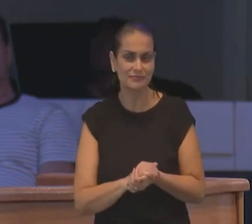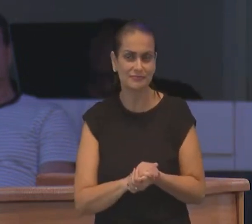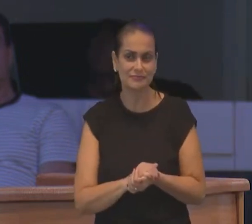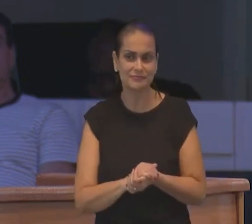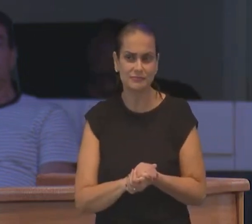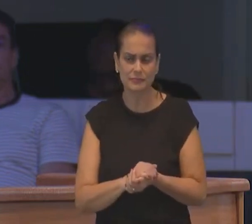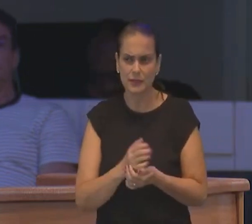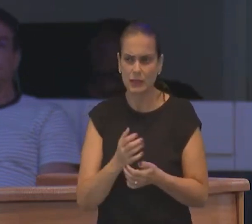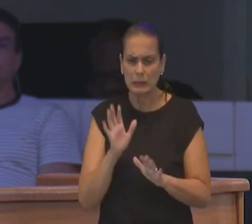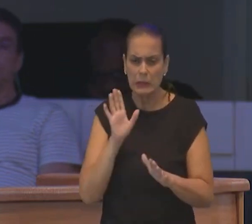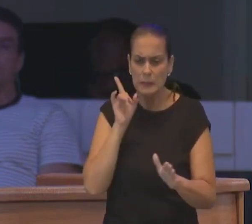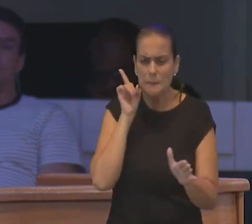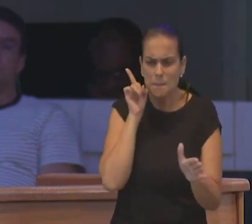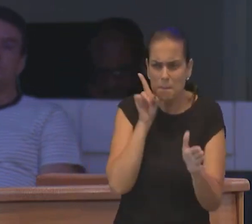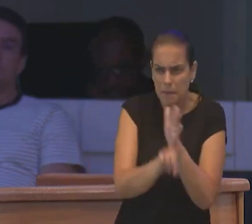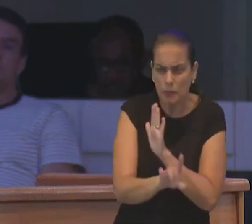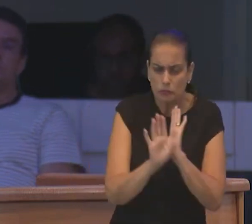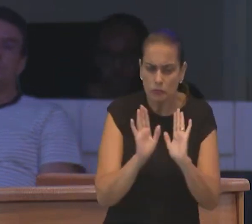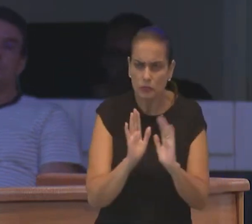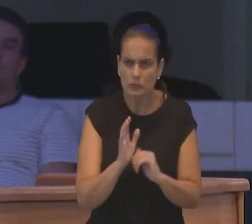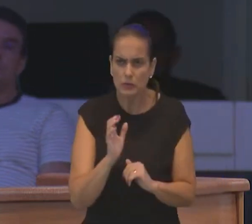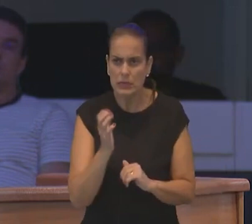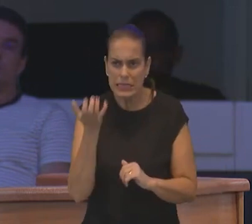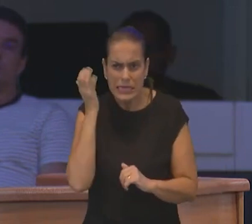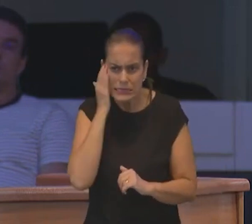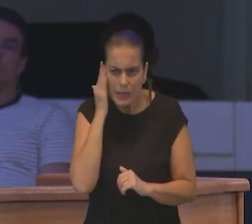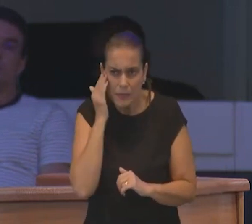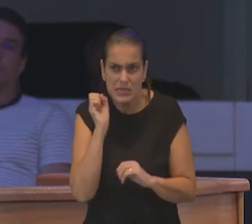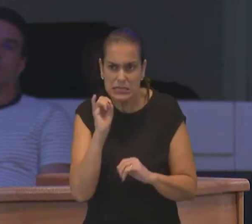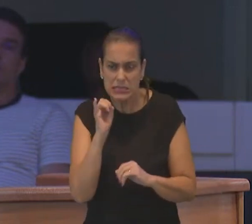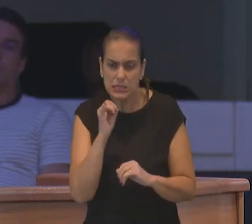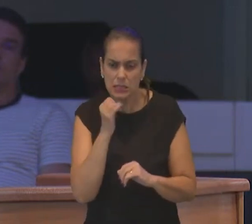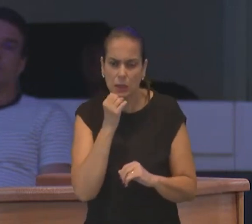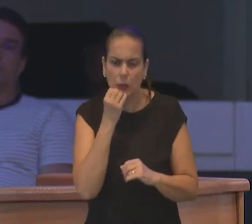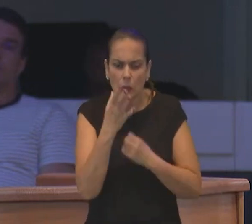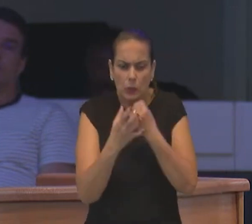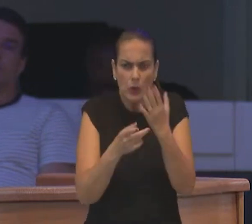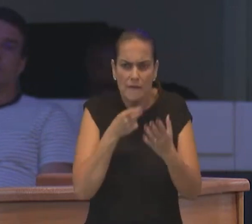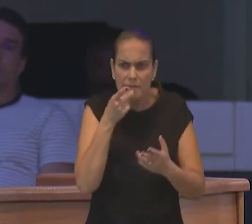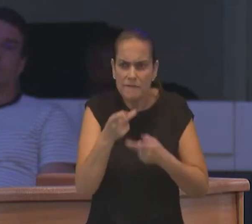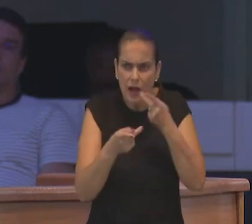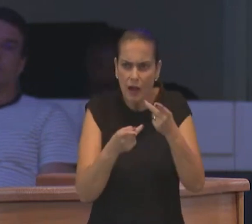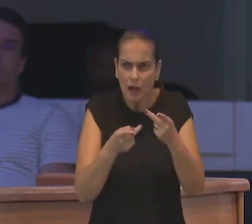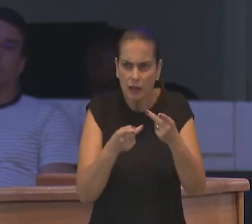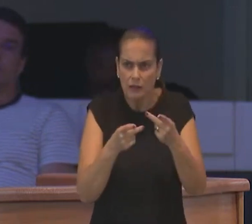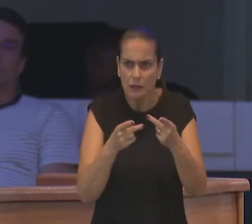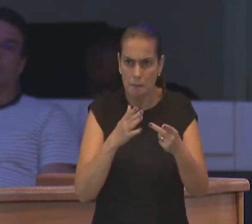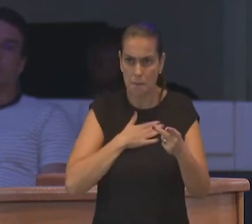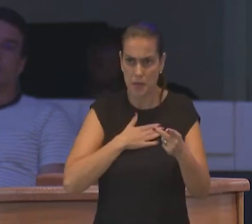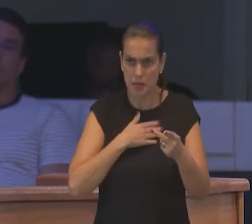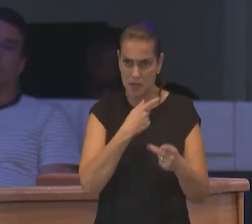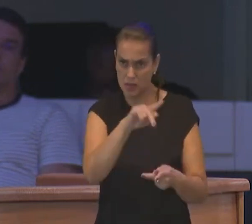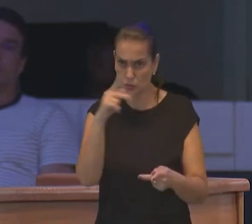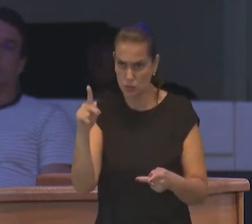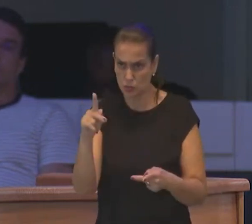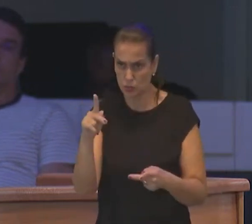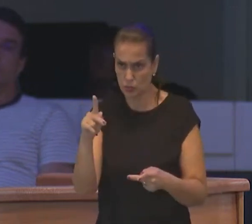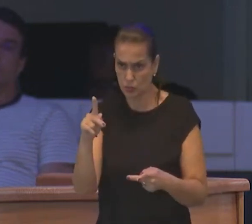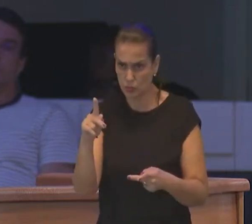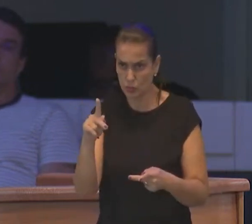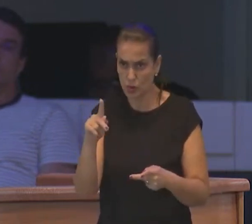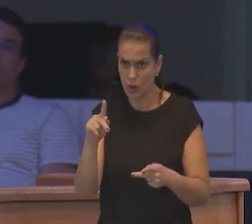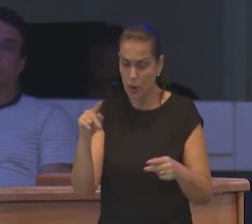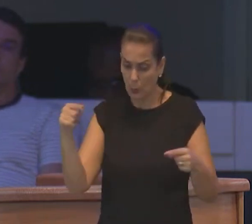Eu quero saber se o que está saindo da minha boca e da sua boca é o que a gente